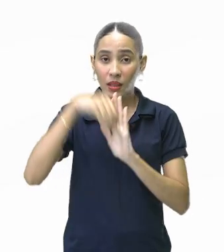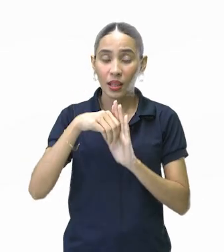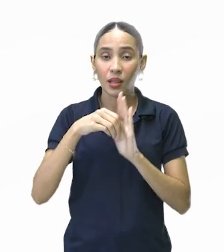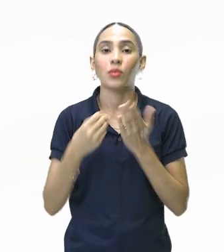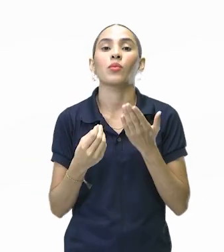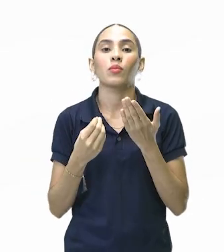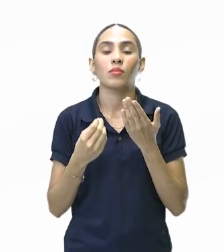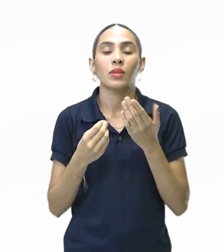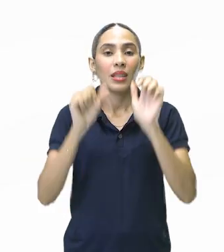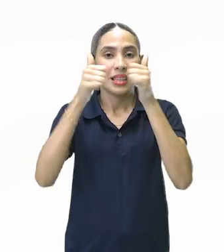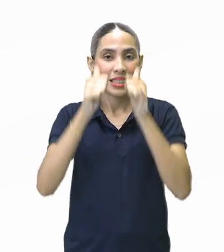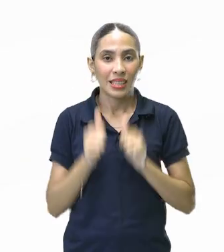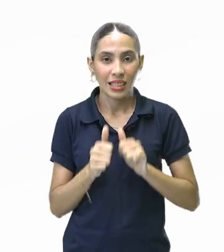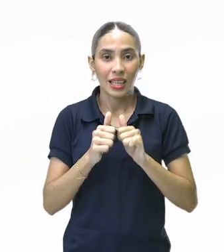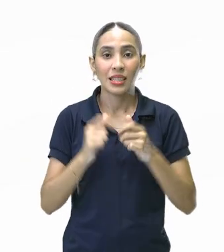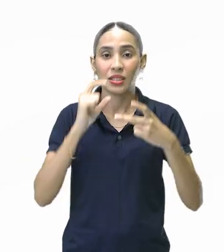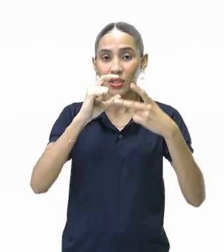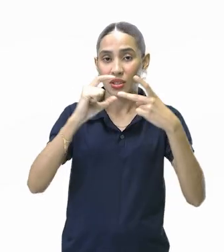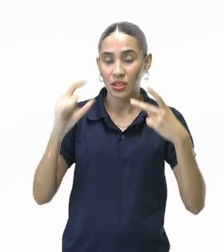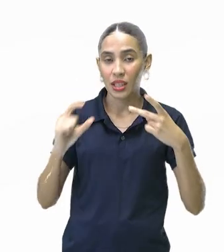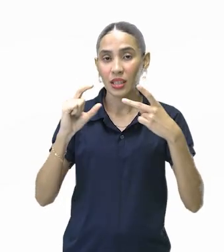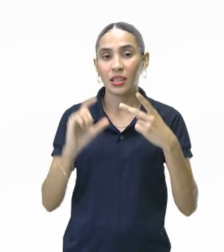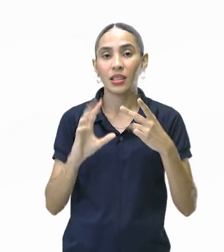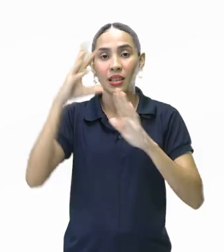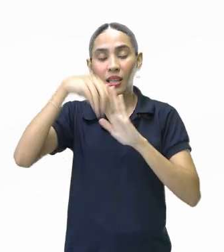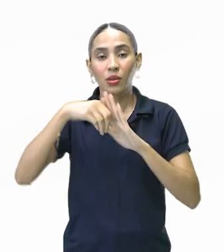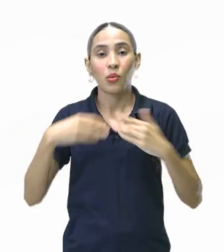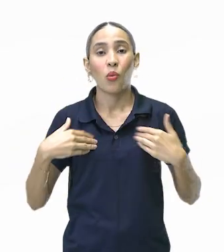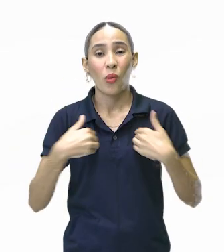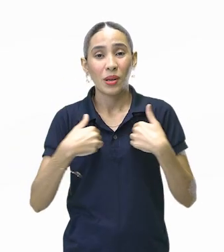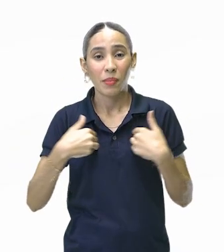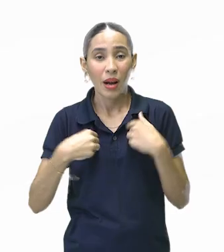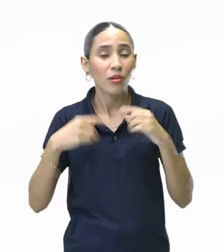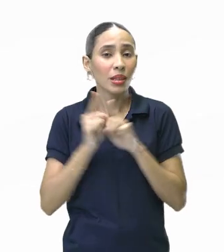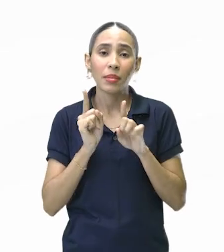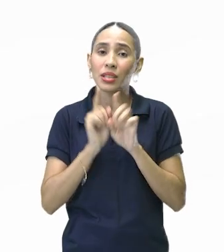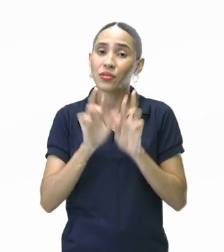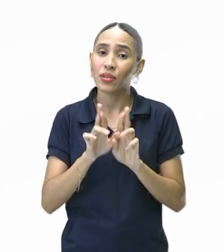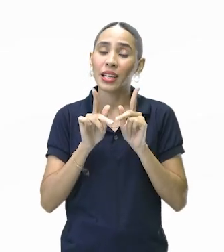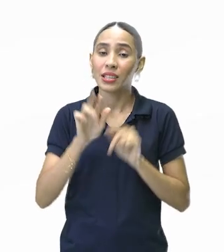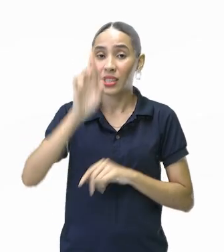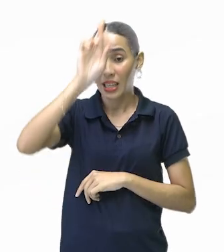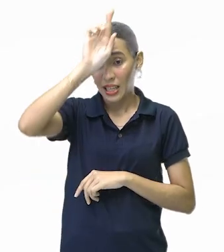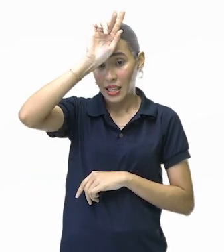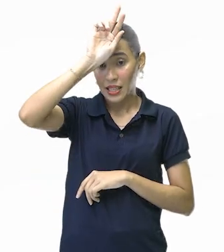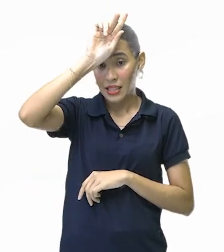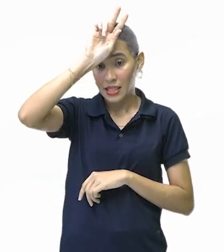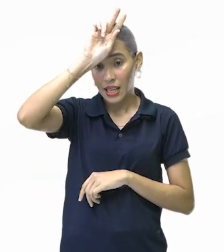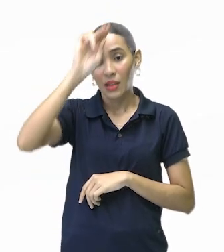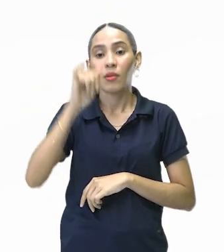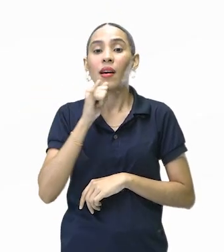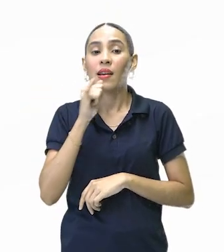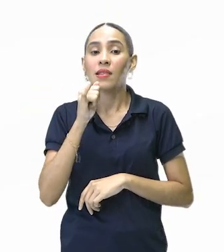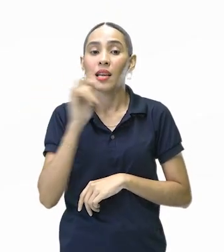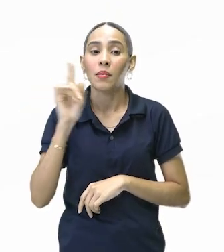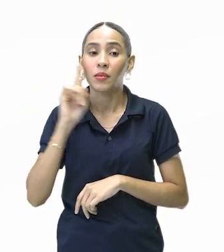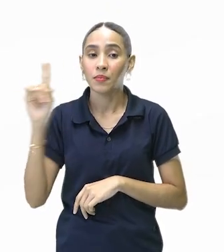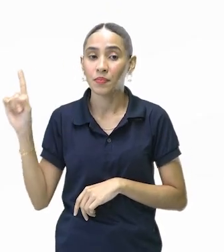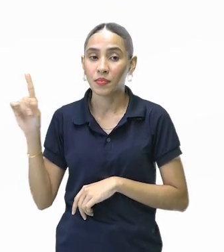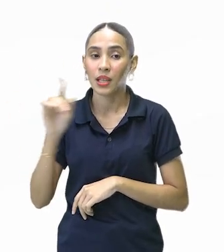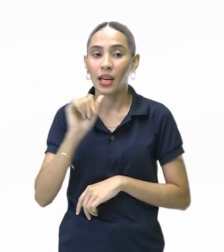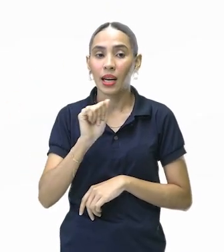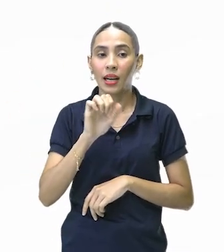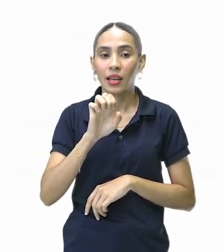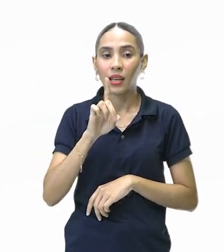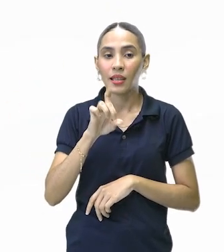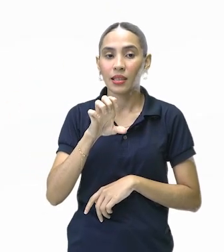de genes em animais, também não é diferente com insetos. Então, nós temos aí um grande exemplo, que é o Aedes